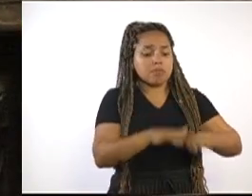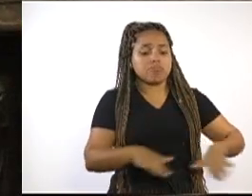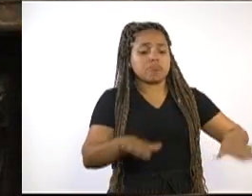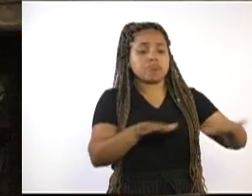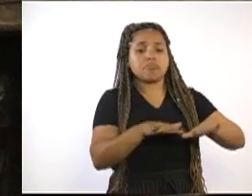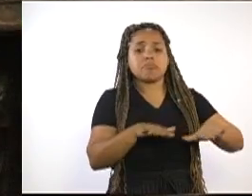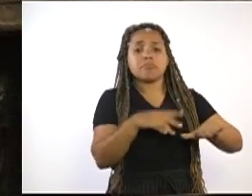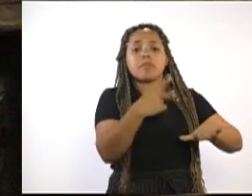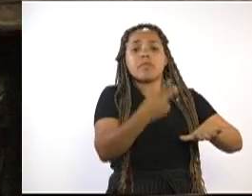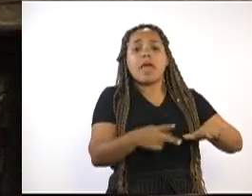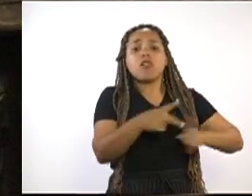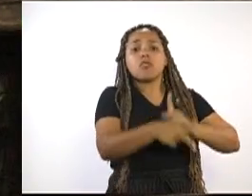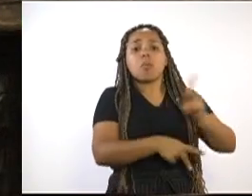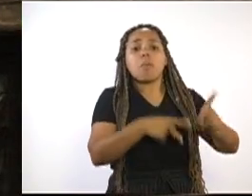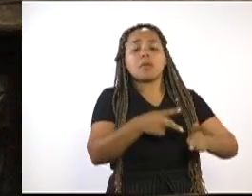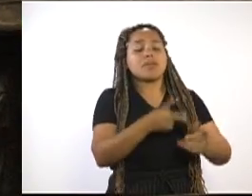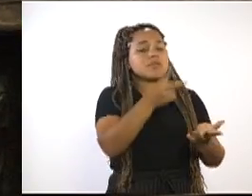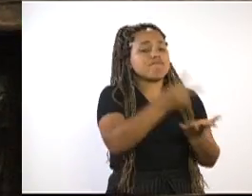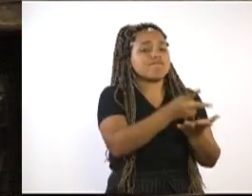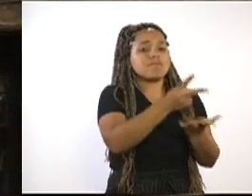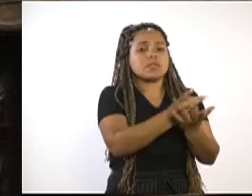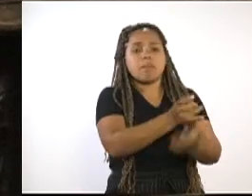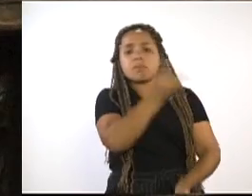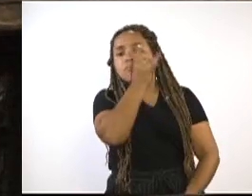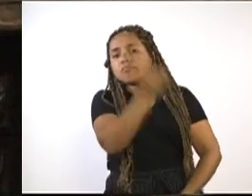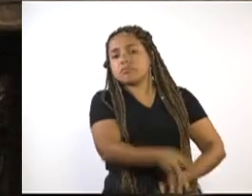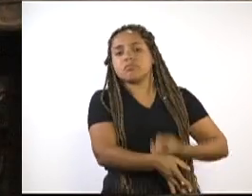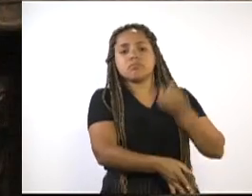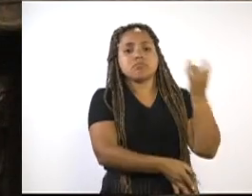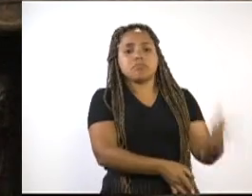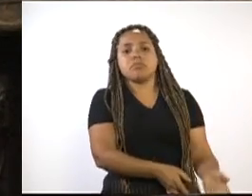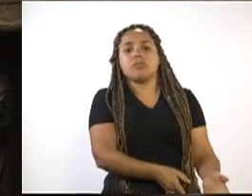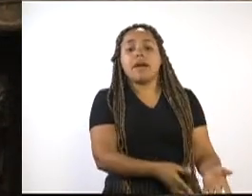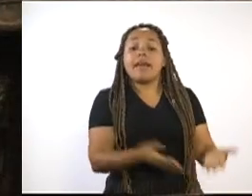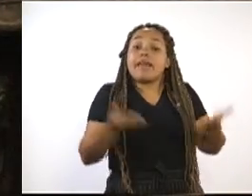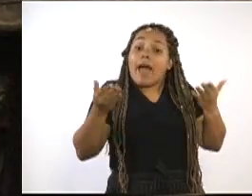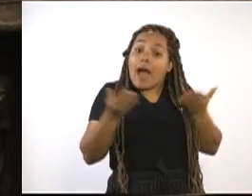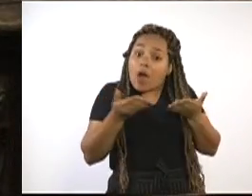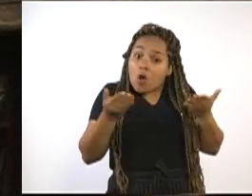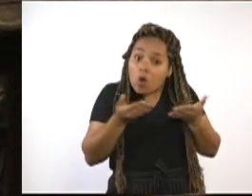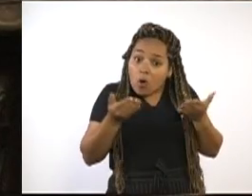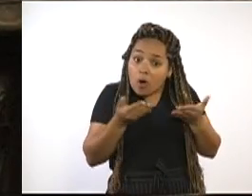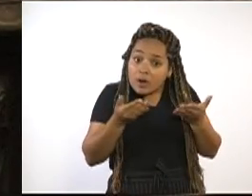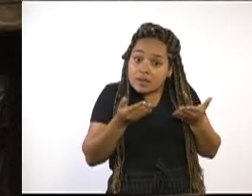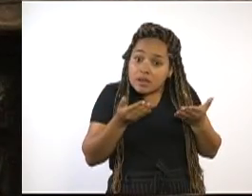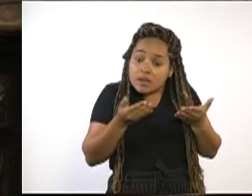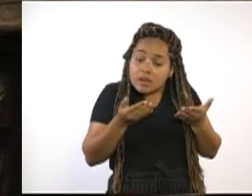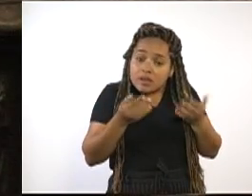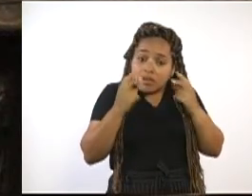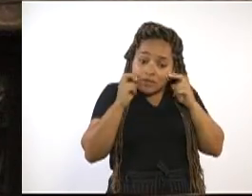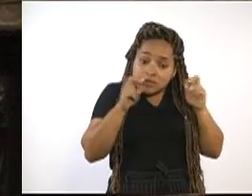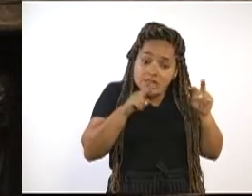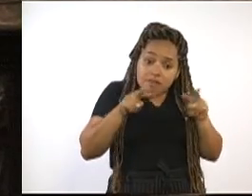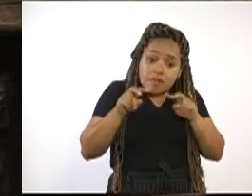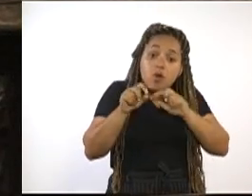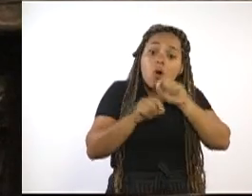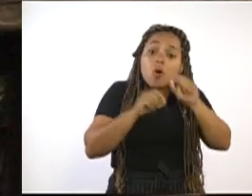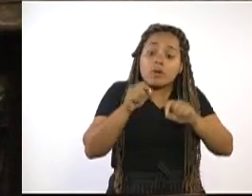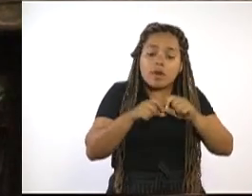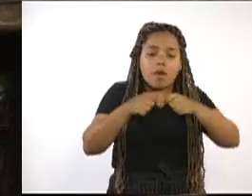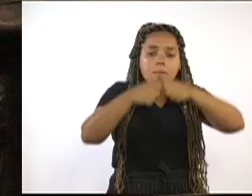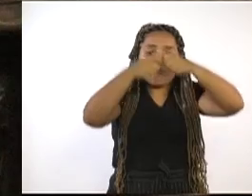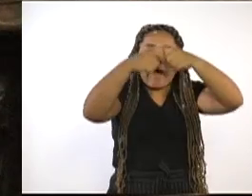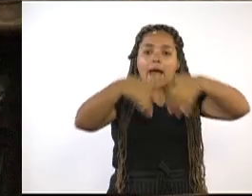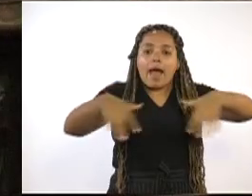que sempre estiveram abandonadas. E agora, inclusive contando com uma poderosa rede